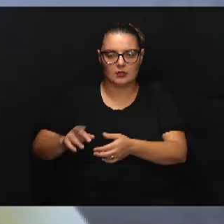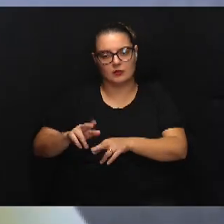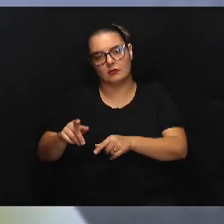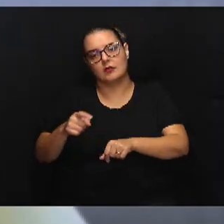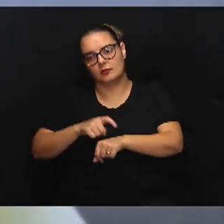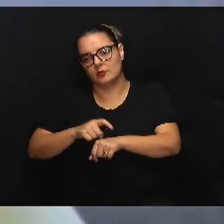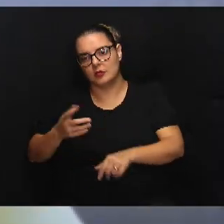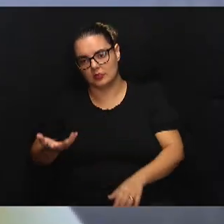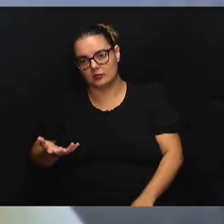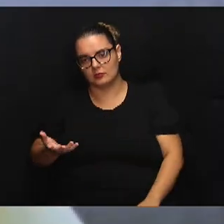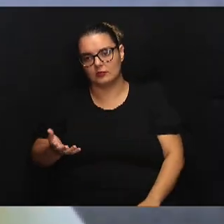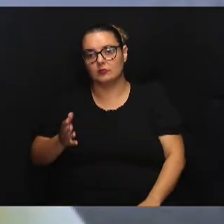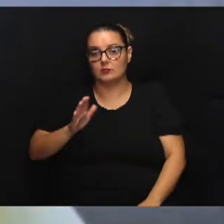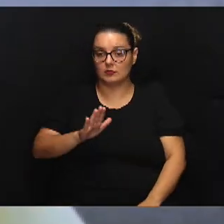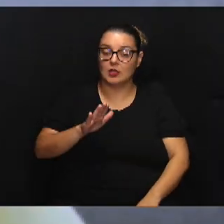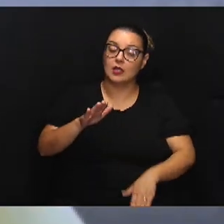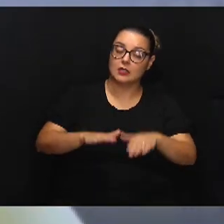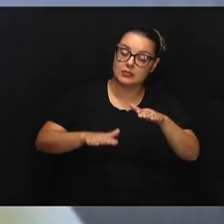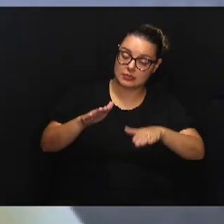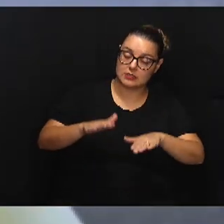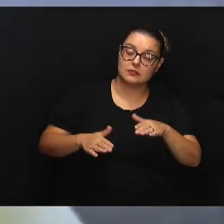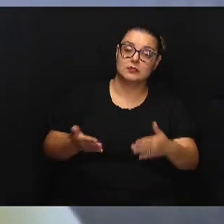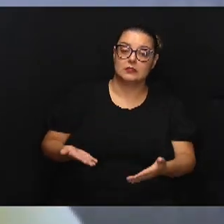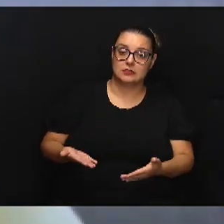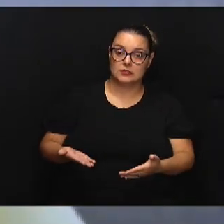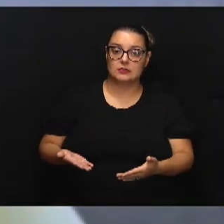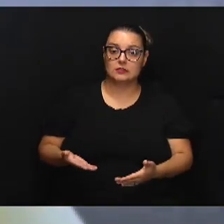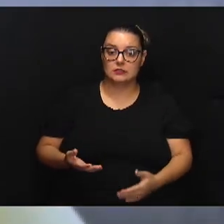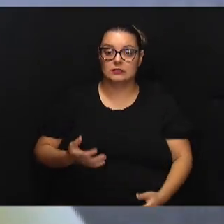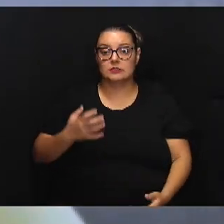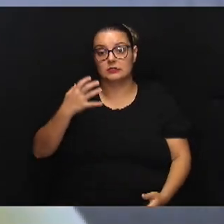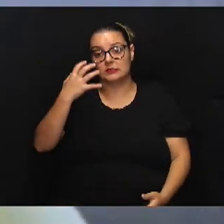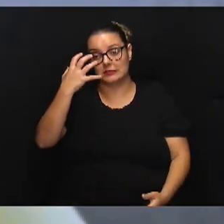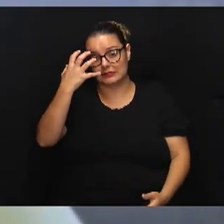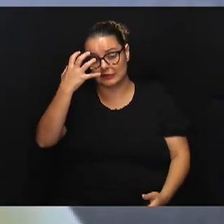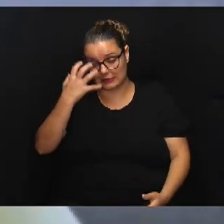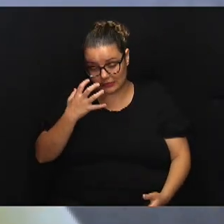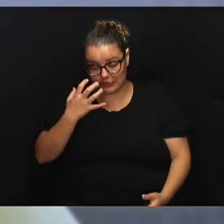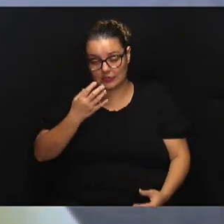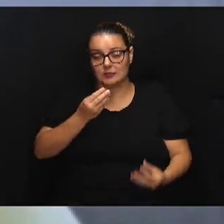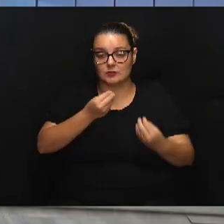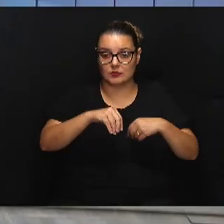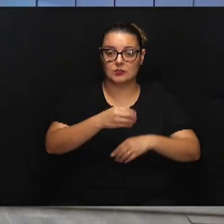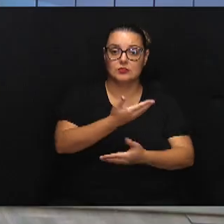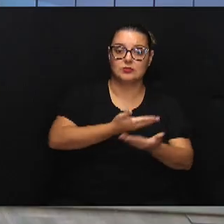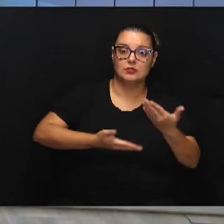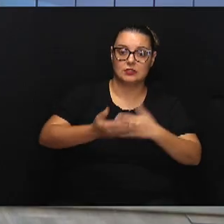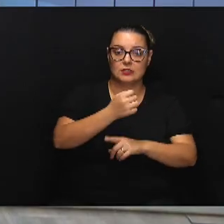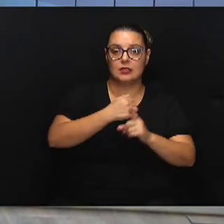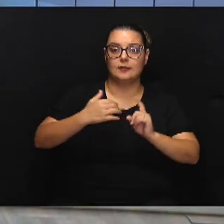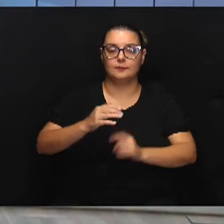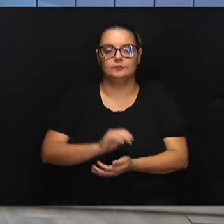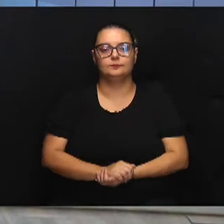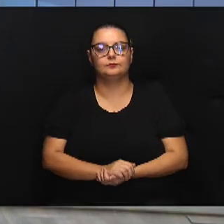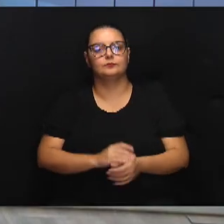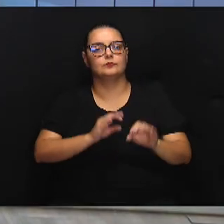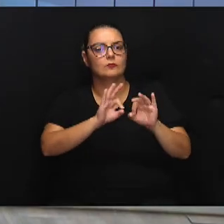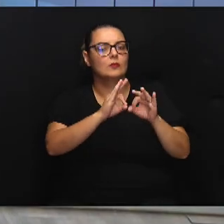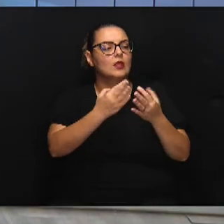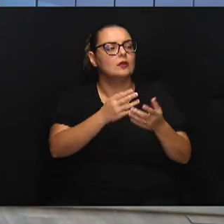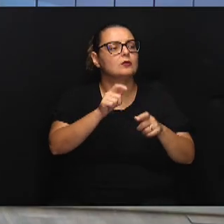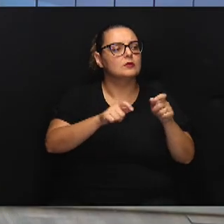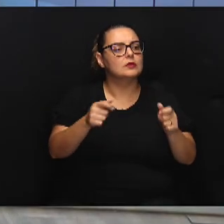casos, mas muitas vezes ele tem sérios prejuízos de interação. Os familiares, as